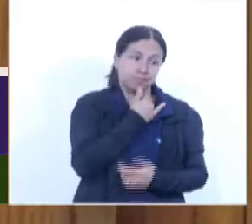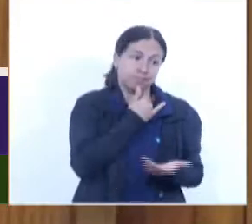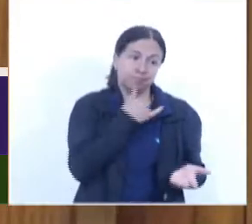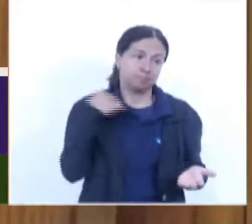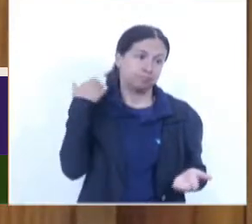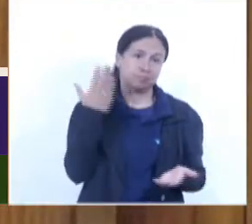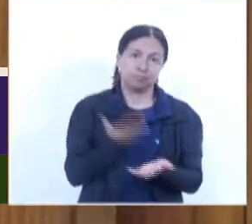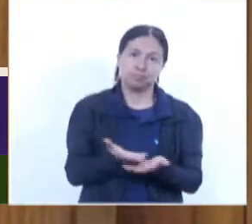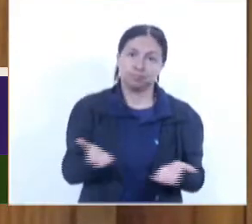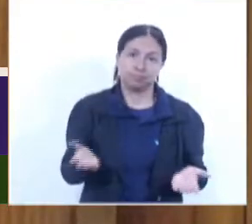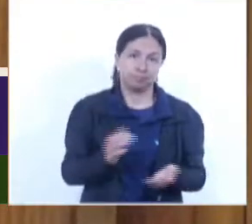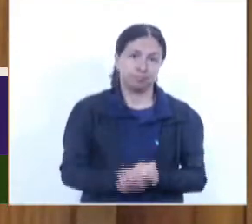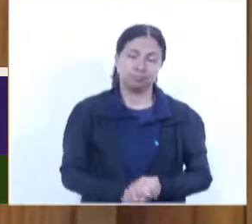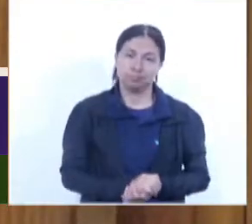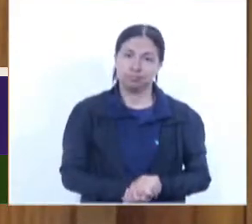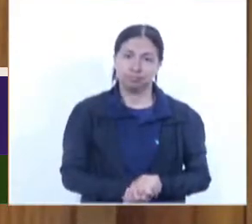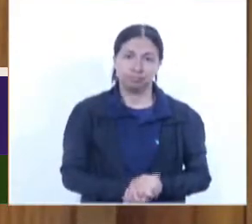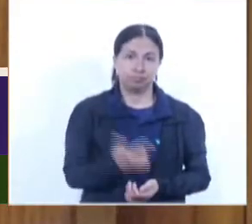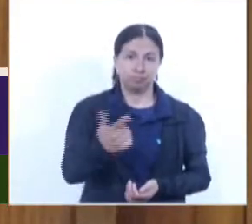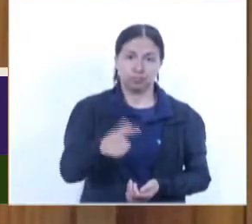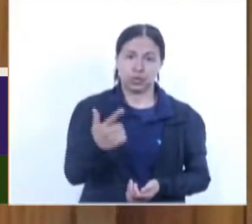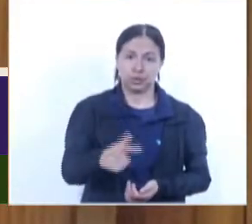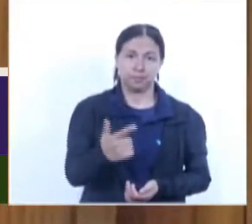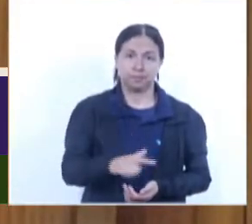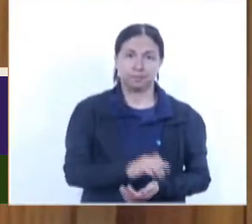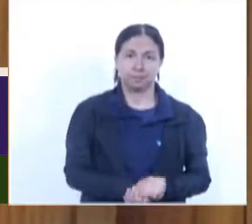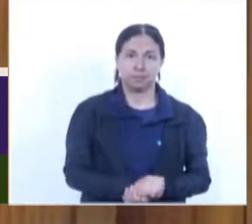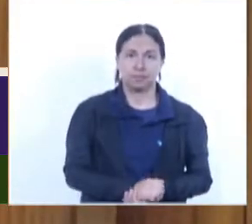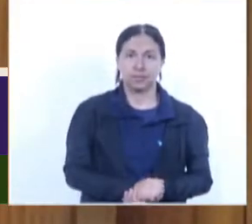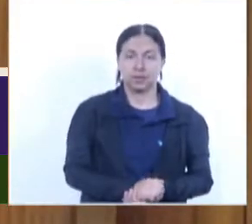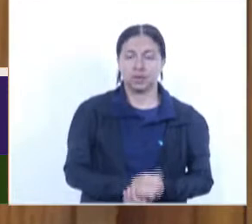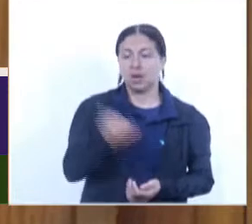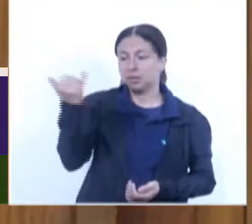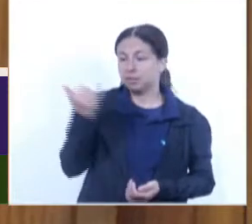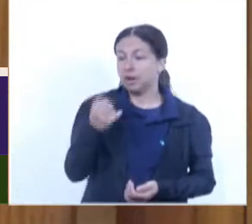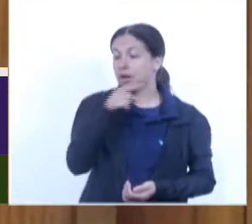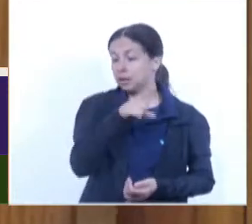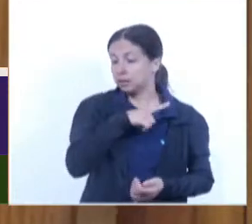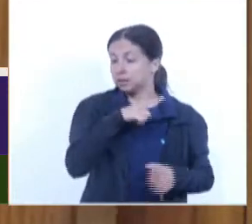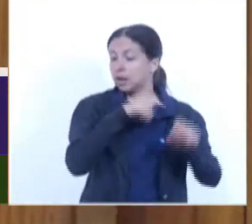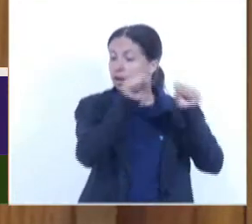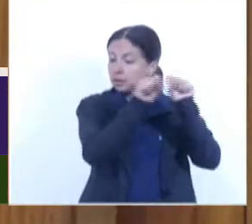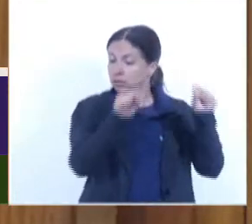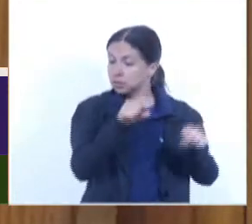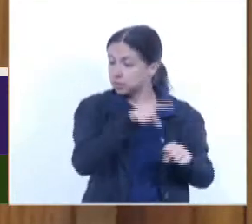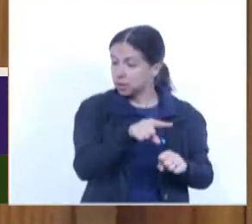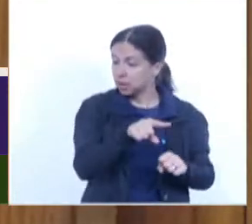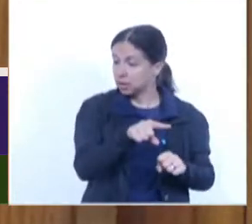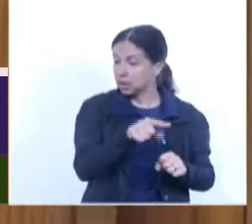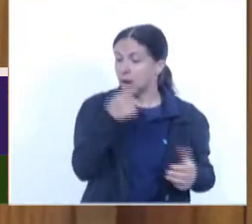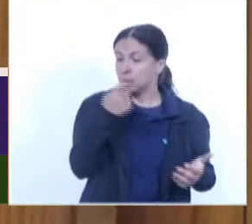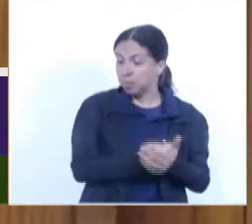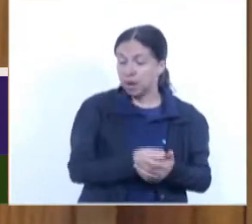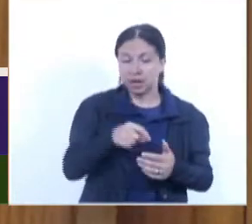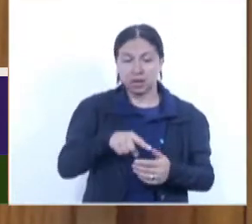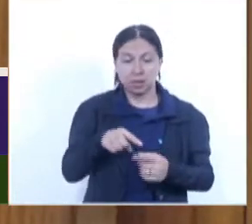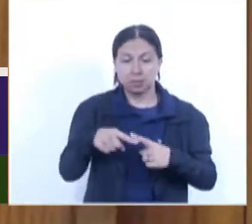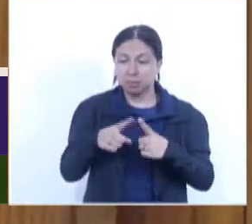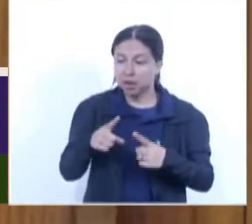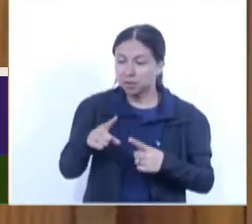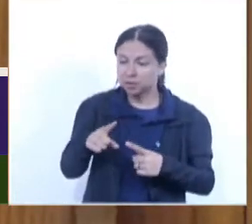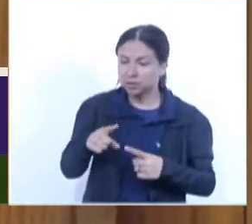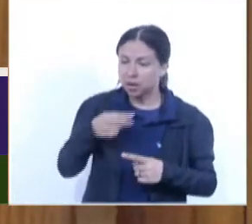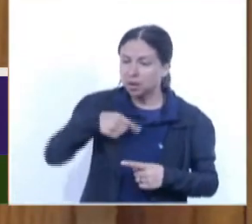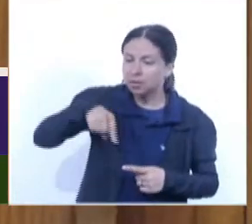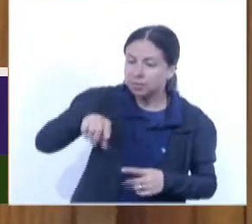tem não disponibiliza eles fala que tá lá você paga mas não tem a cesta para pegar então vai buscar e de repente